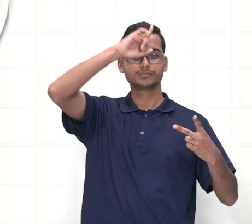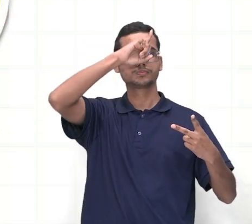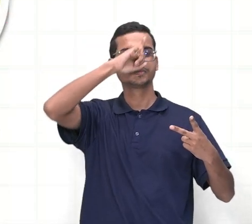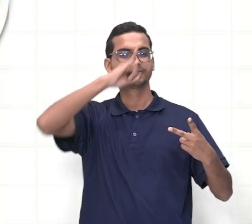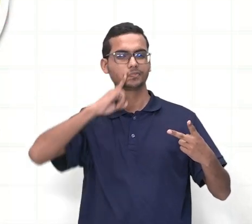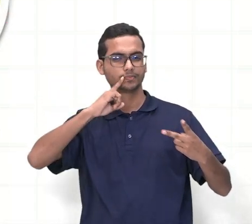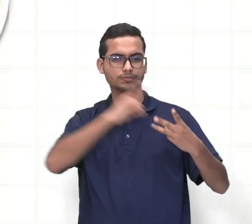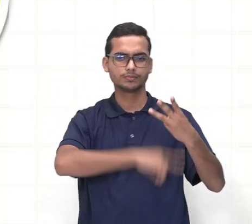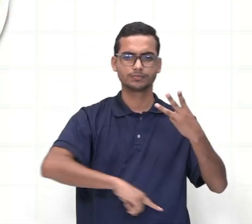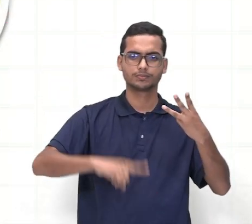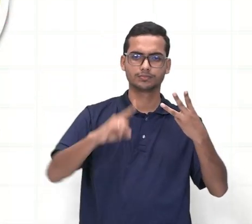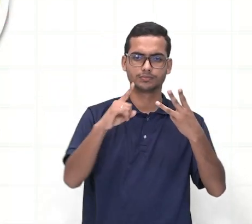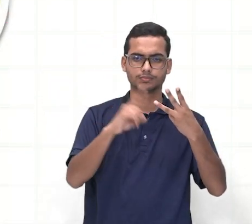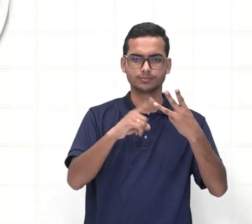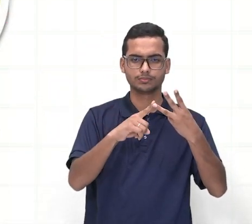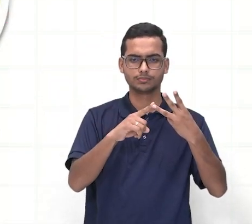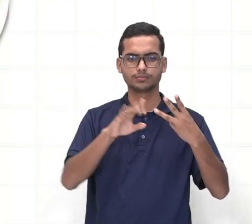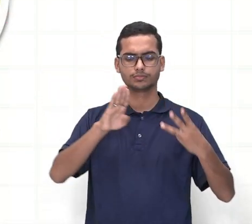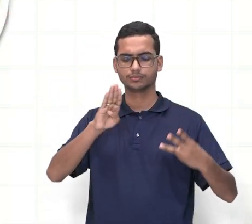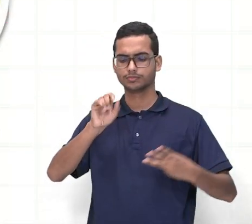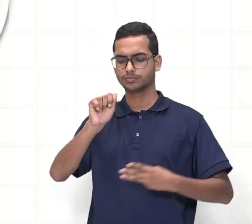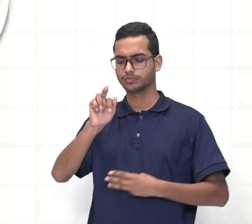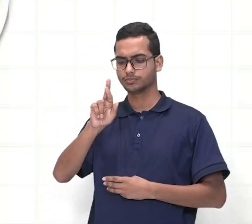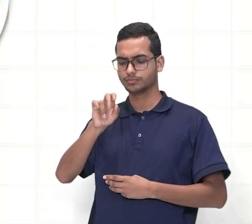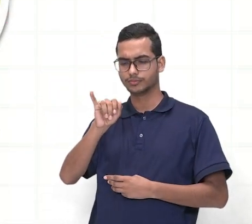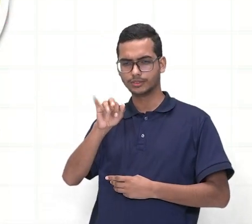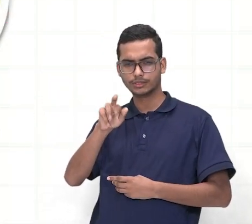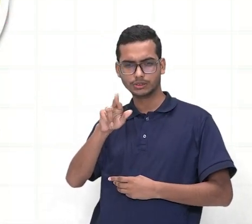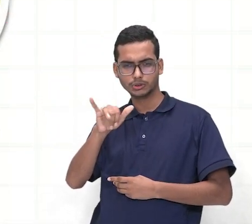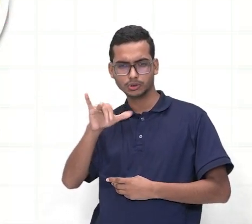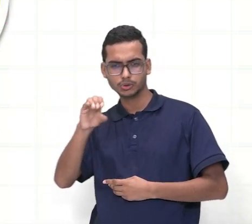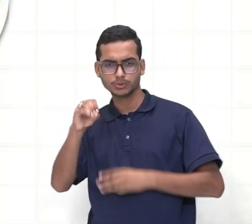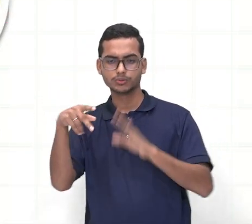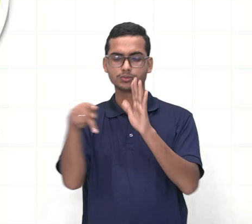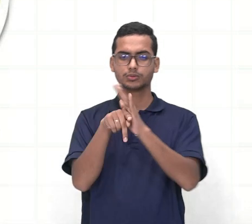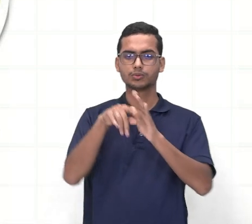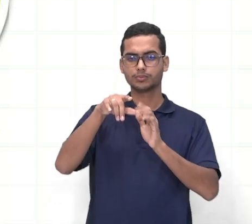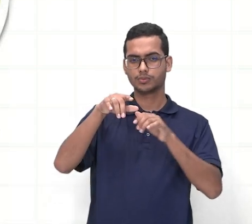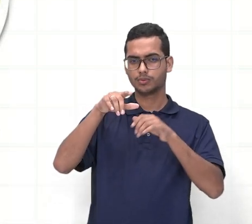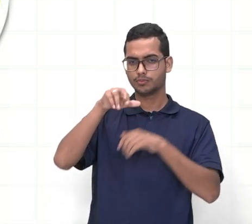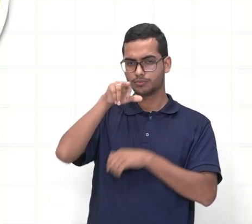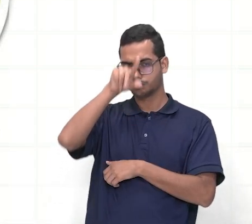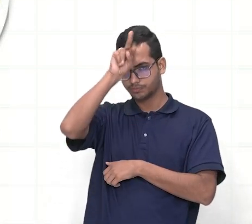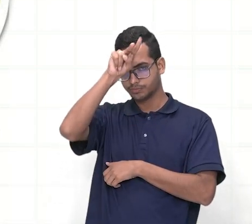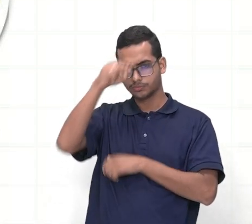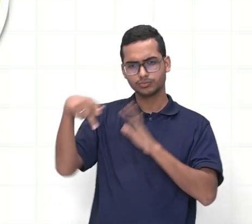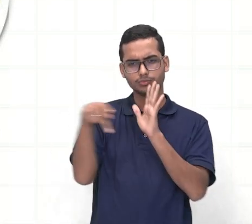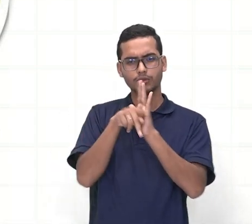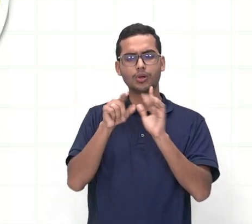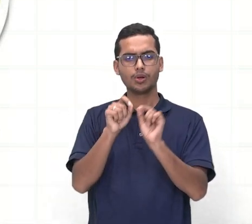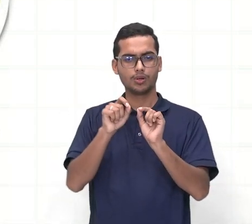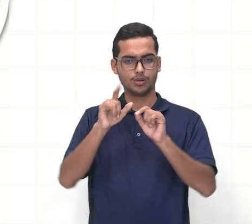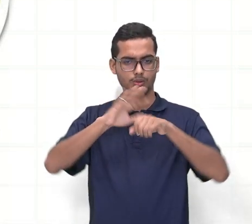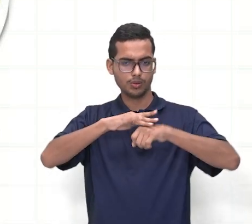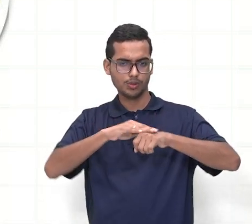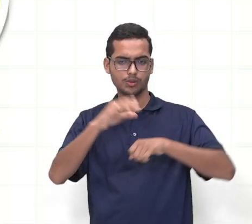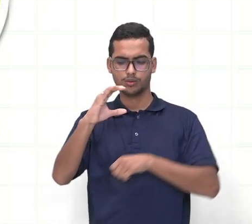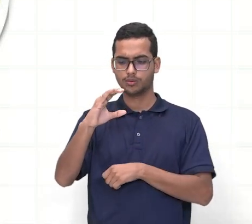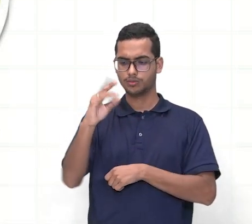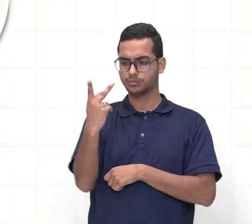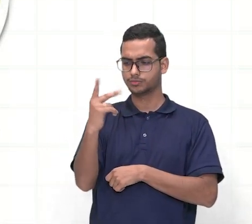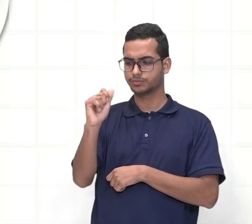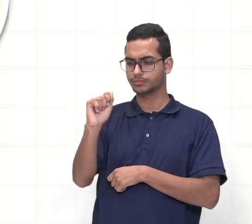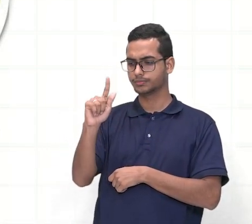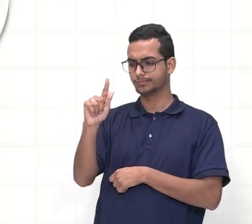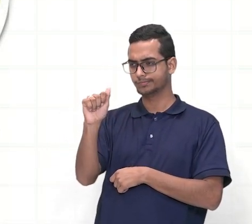certo? Que faz aqui a doença de Chagas. Então, na malária, que é o nosso mosquito aqui,